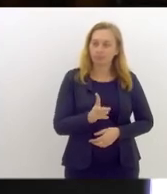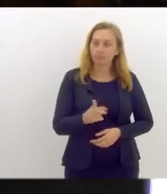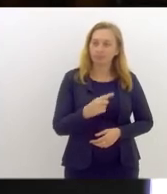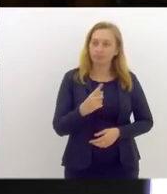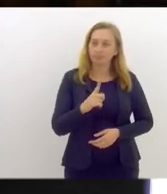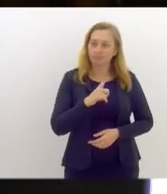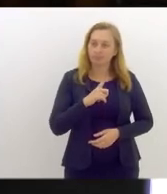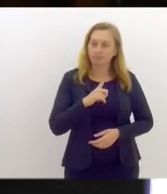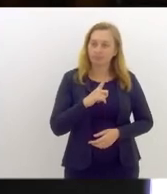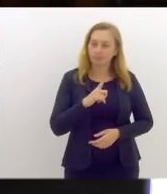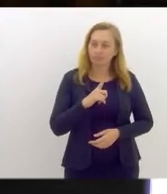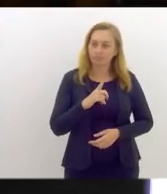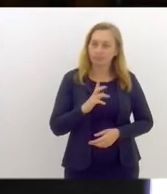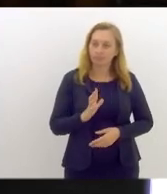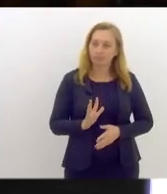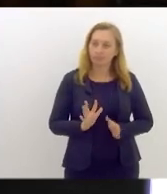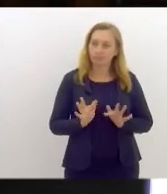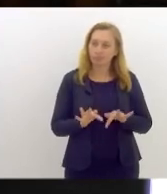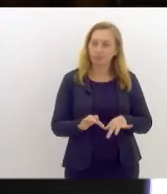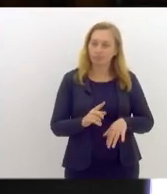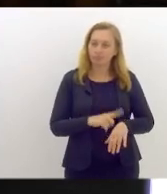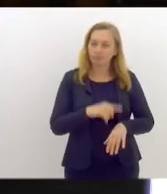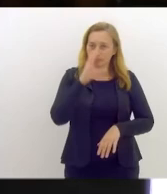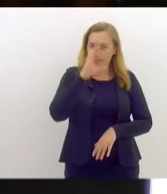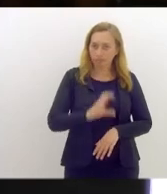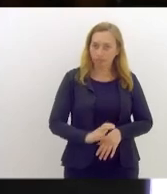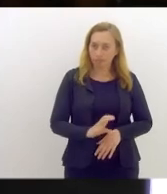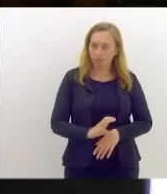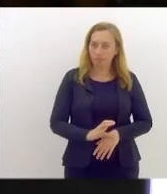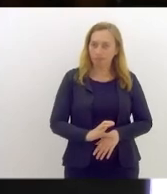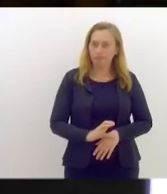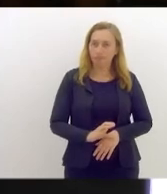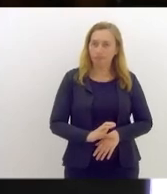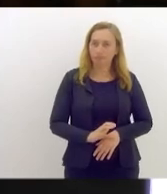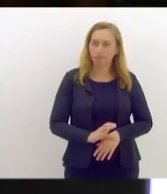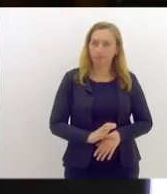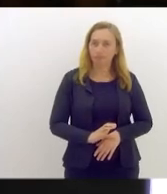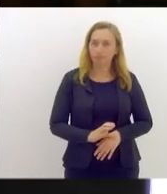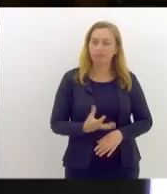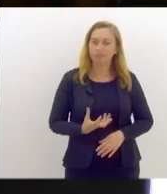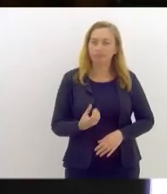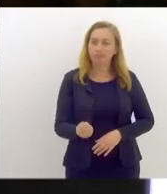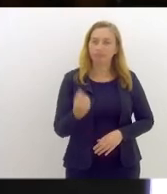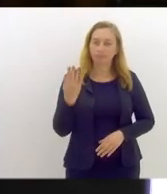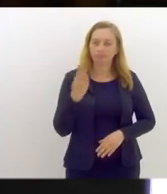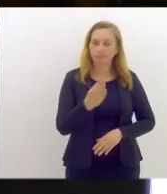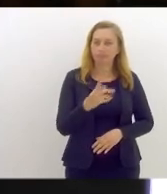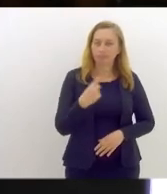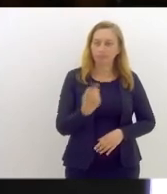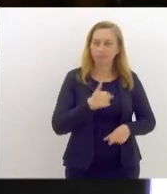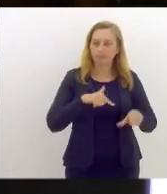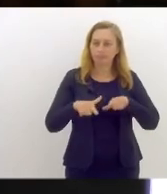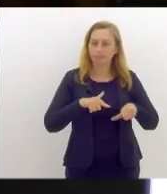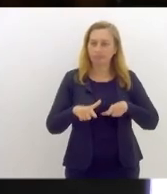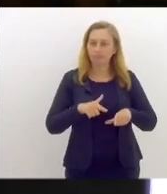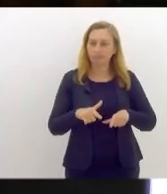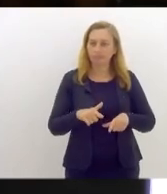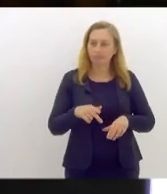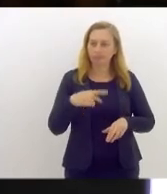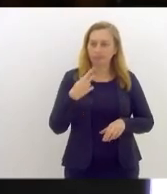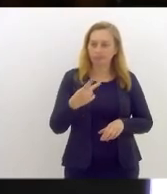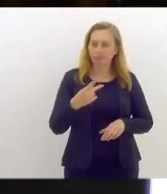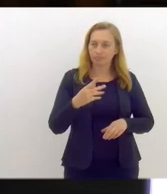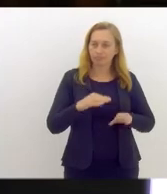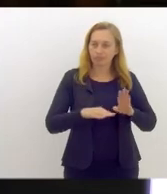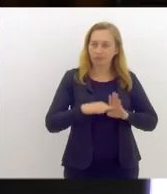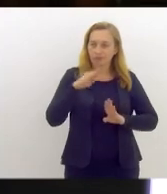nós temos lá no fim da linha o cidadão e o cidadão é o beneficiário direto do serviço se eu trouxer essa fala para